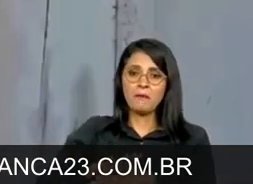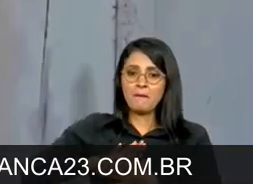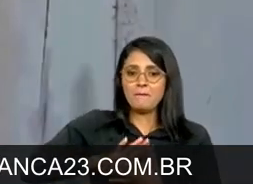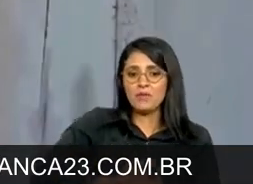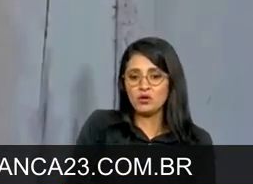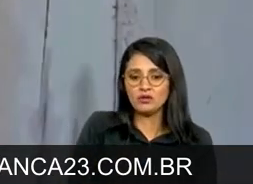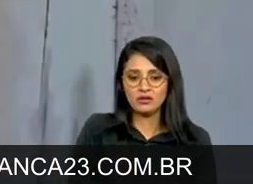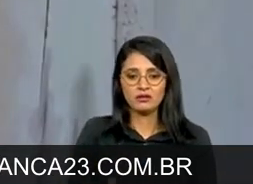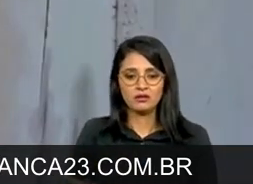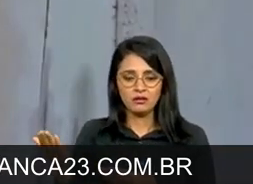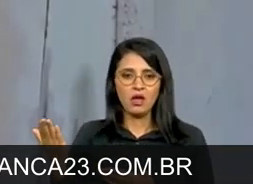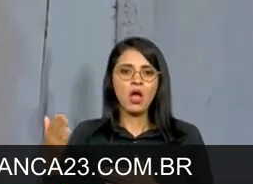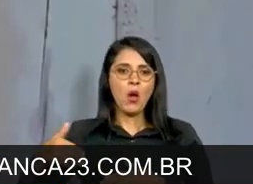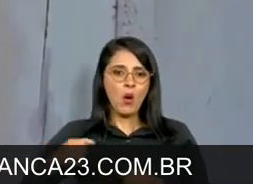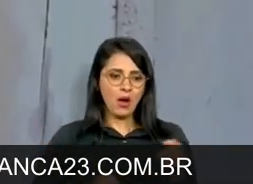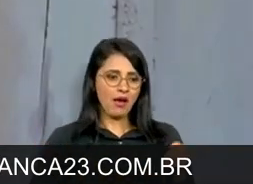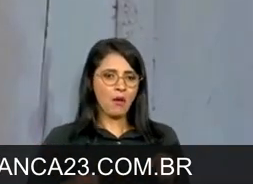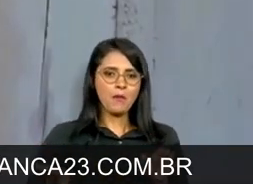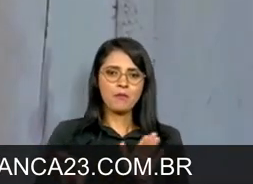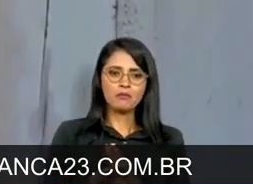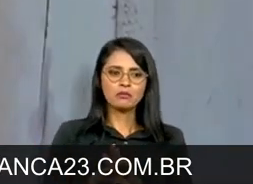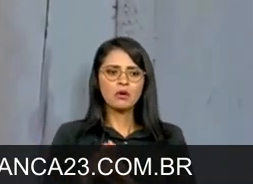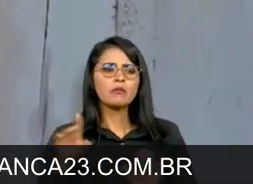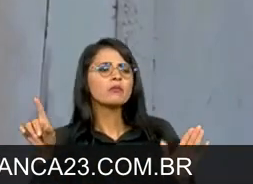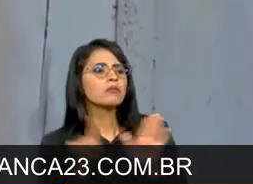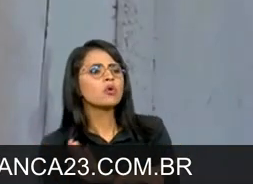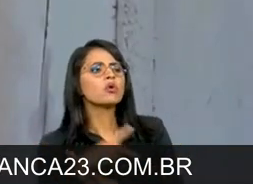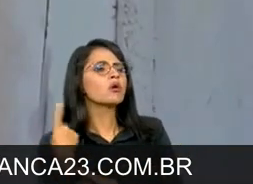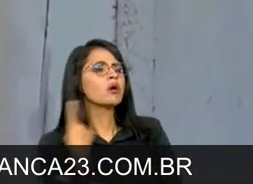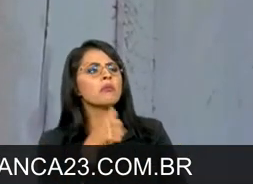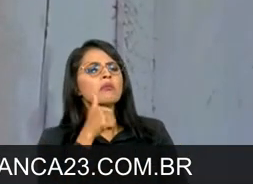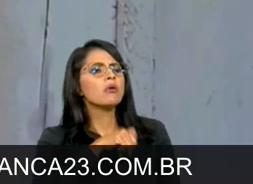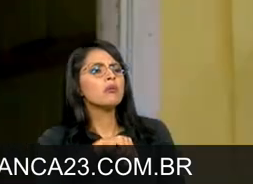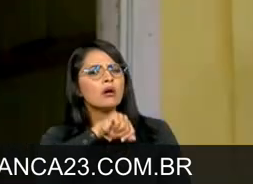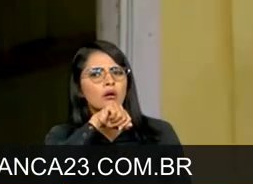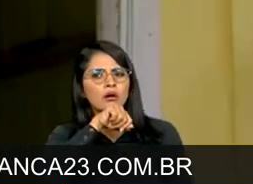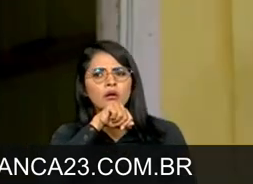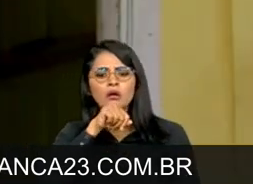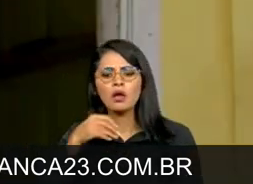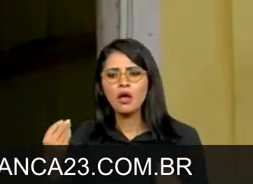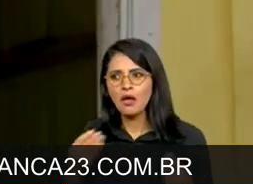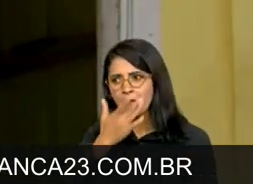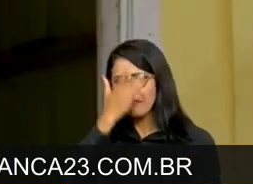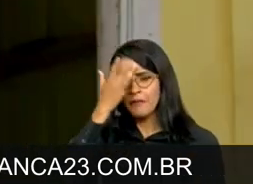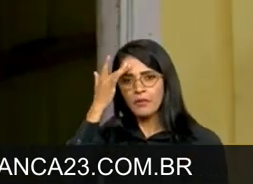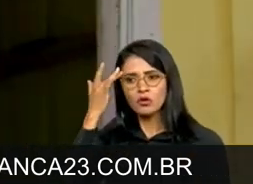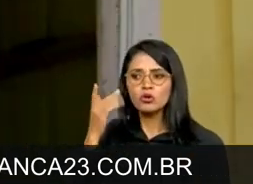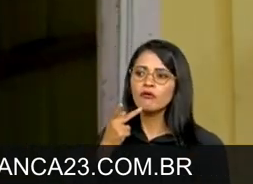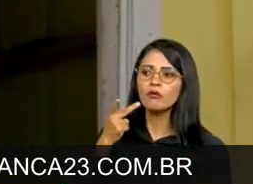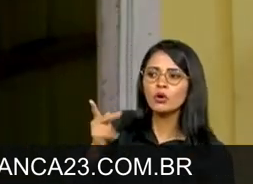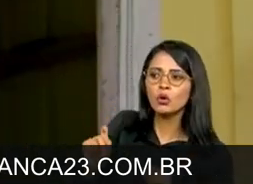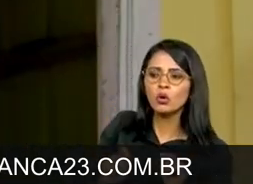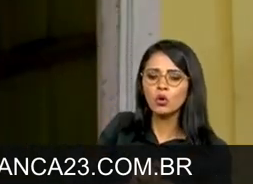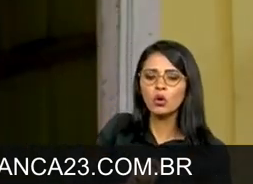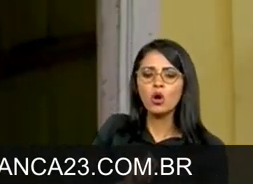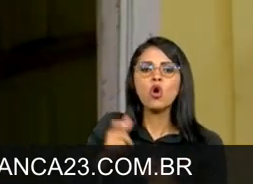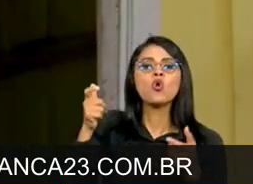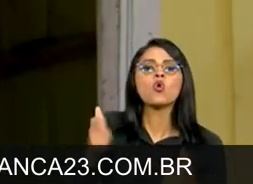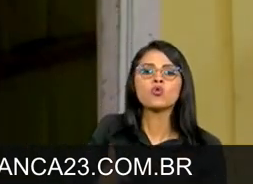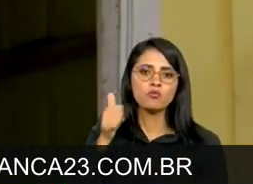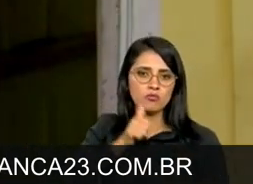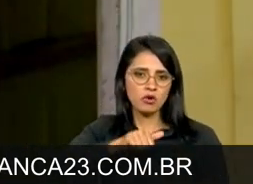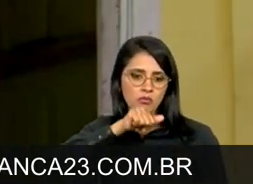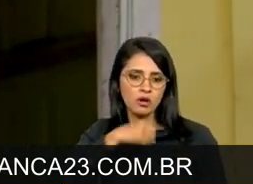carro parou lá na frente, aí perguntou pela minha mãe, né? Aí alguém citou onde minha mãe